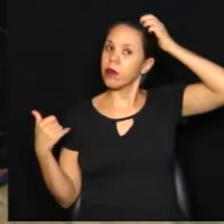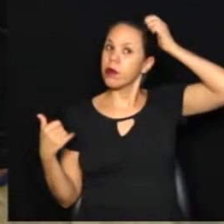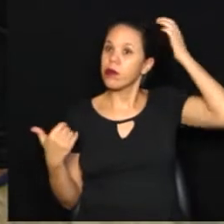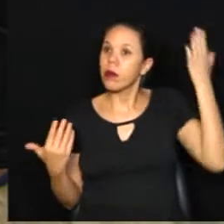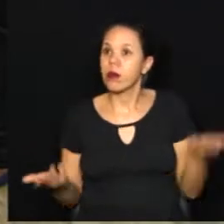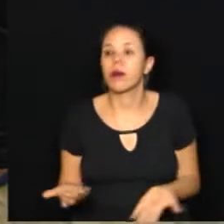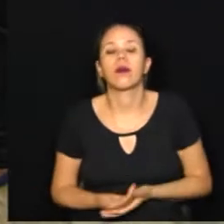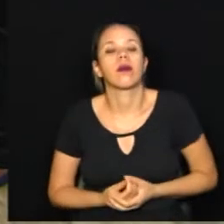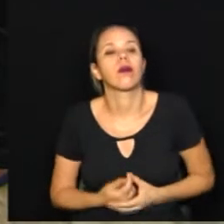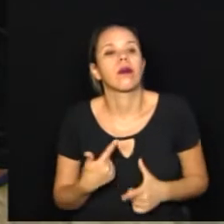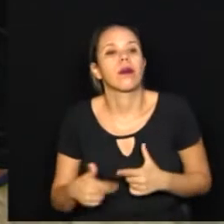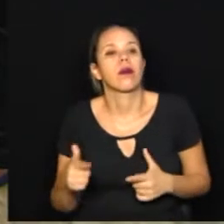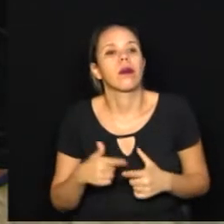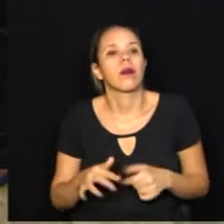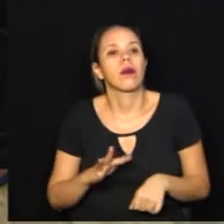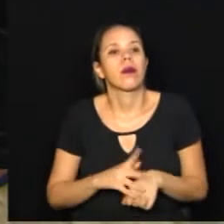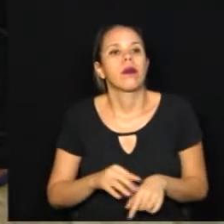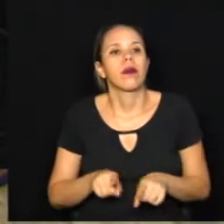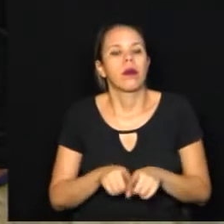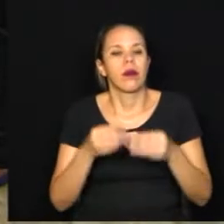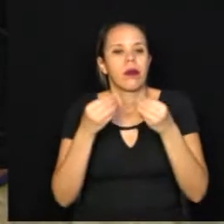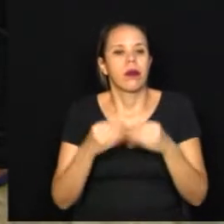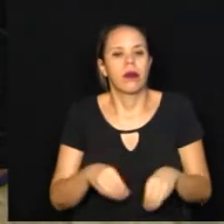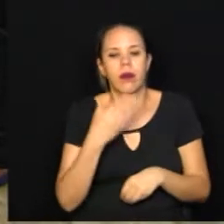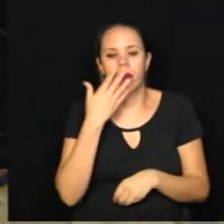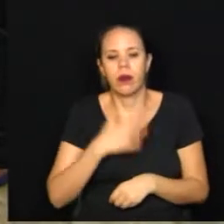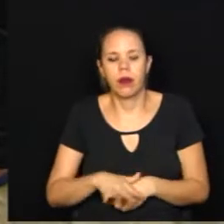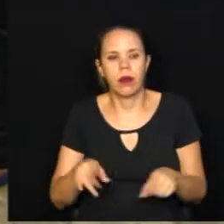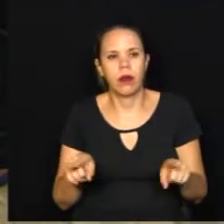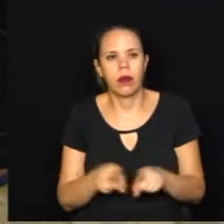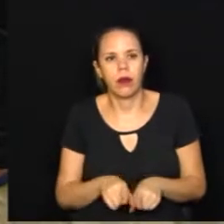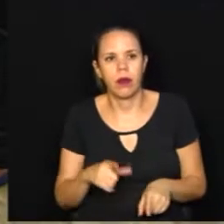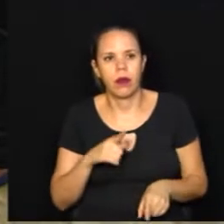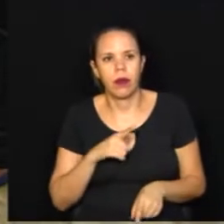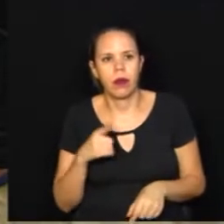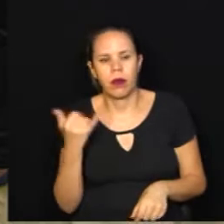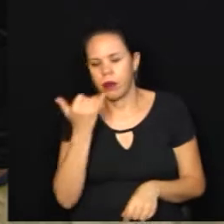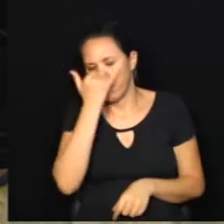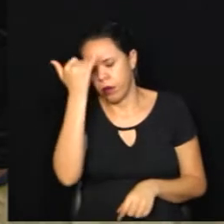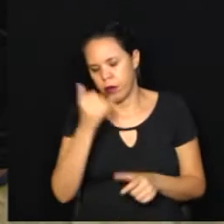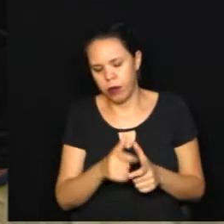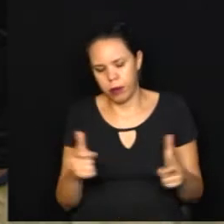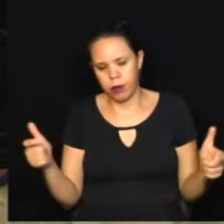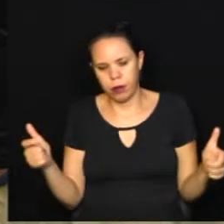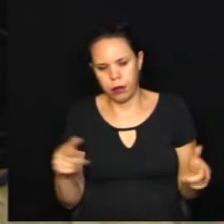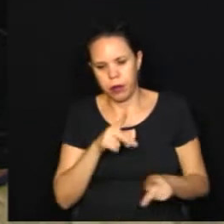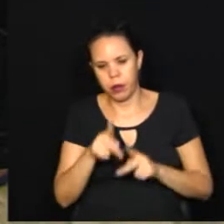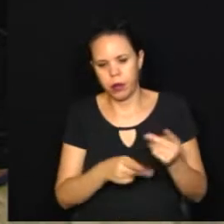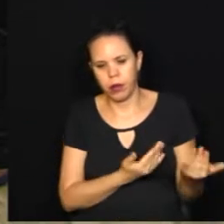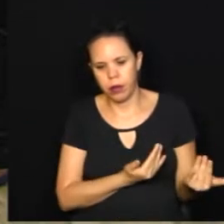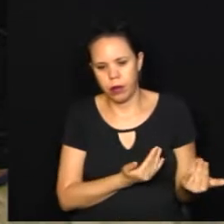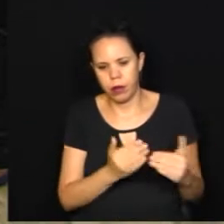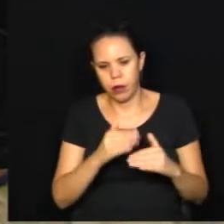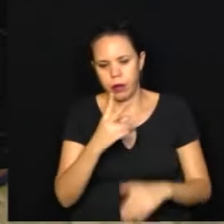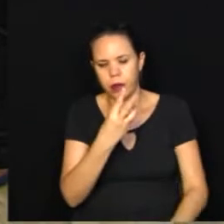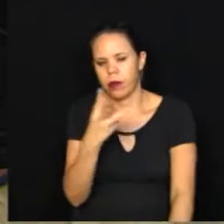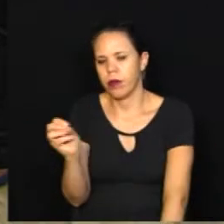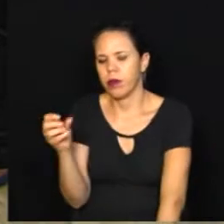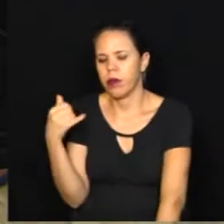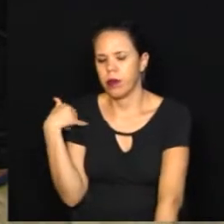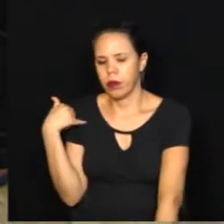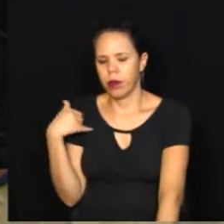essa síndrome aguda também tem afetado as crianças e tem tido uma letalidade maior na população acima dos 30 anos,